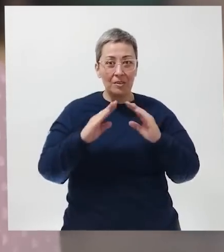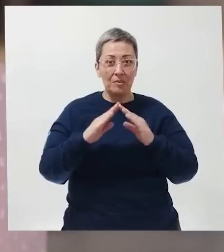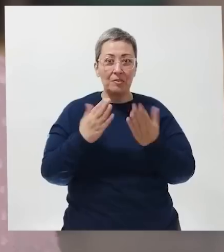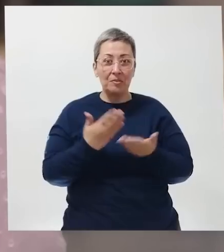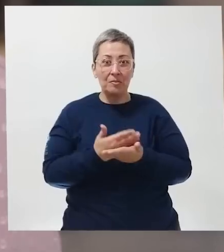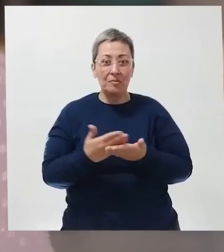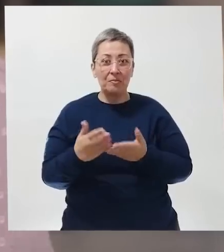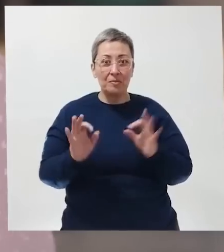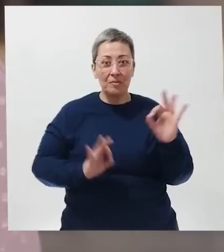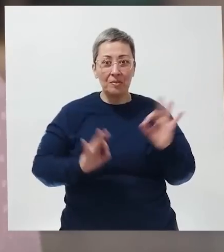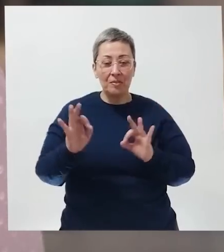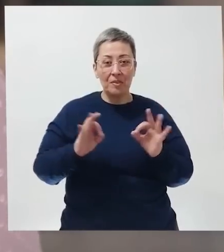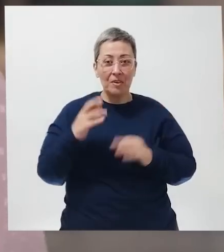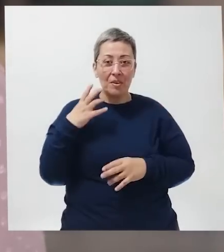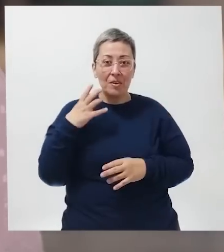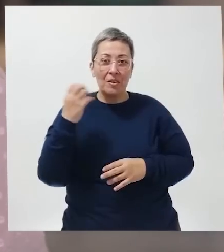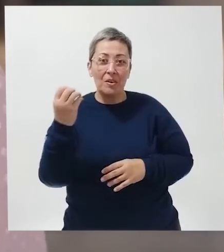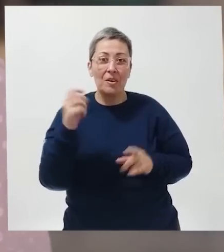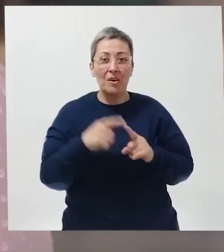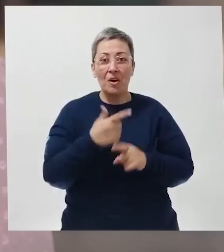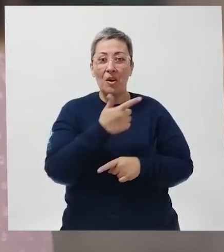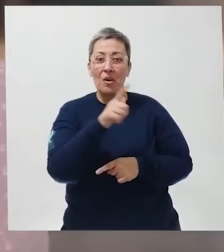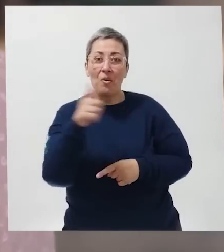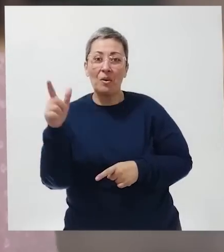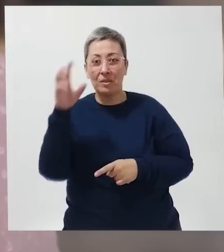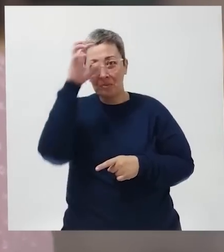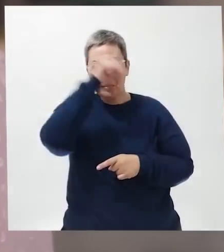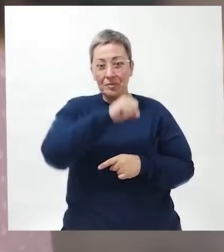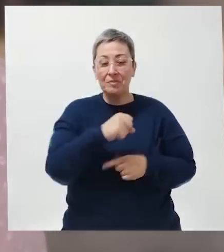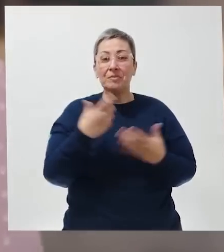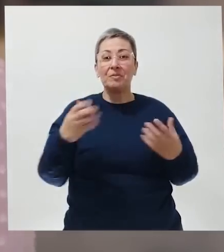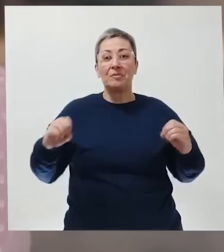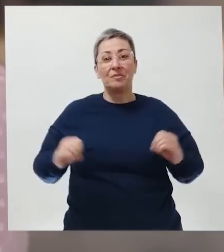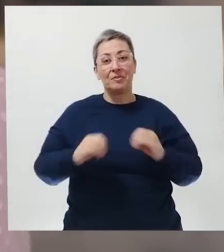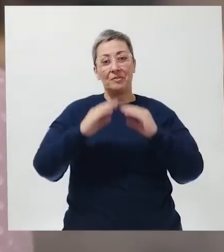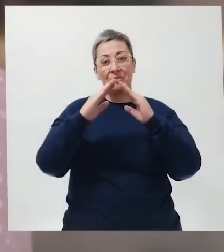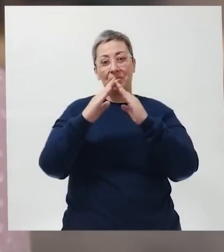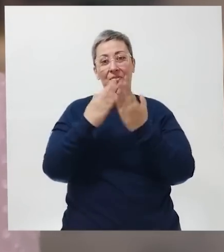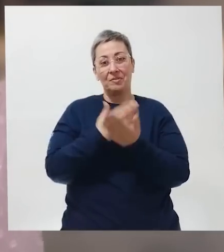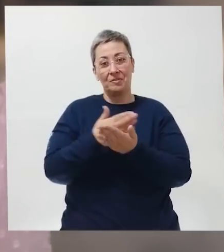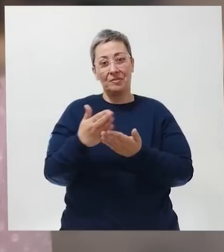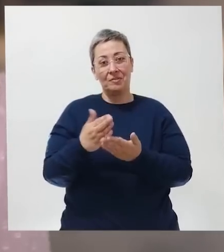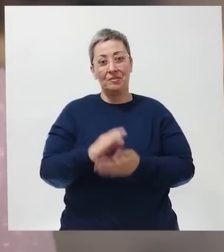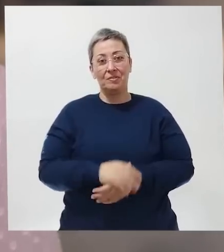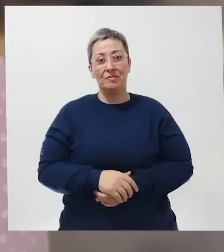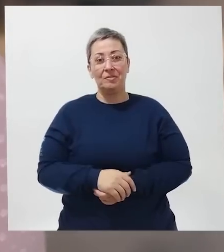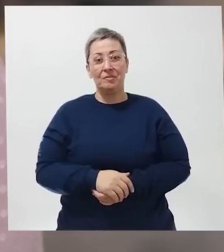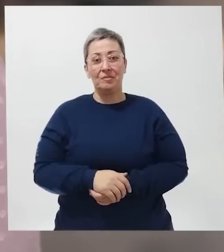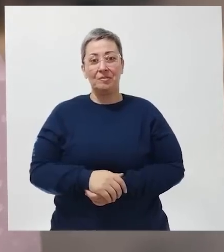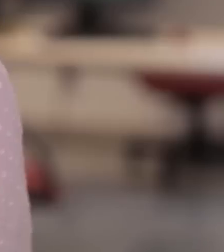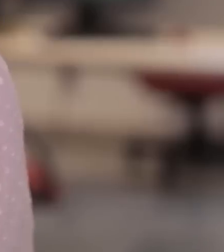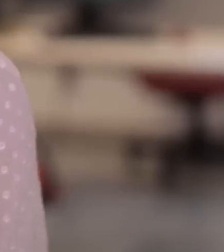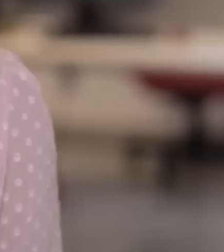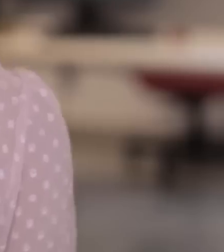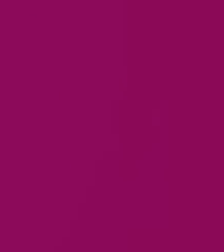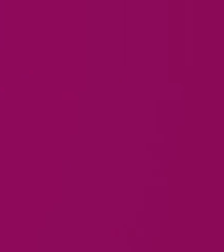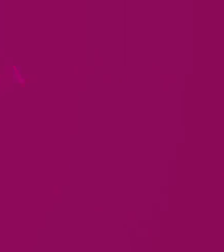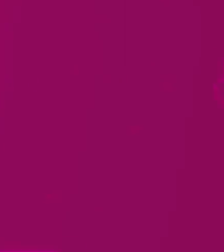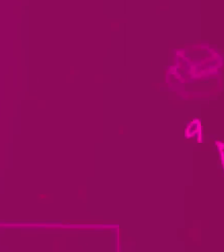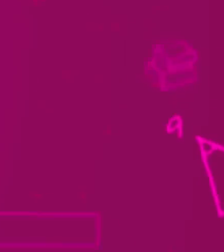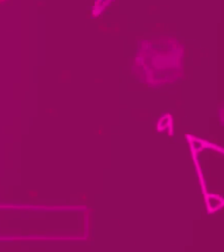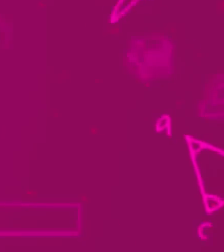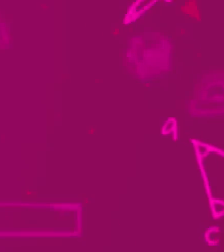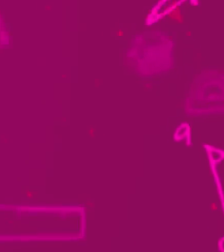aí, vocês já estão preparados para embarcar em mais uma viagem rumo a outras aprendizagens? O programa vai começar.